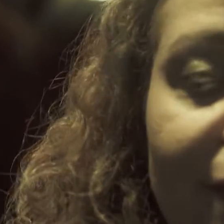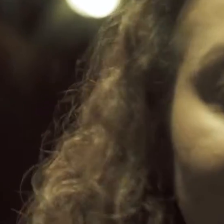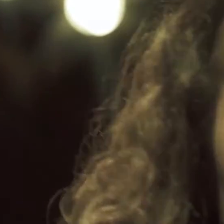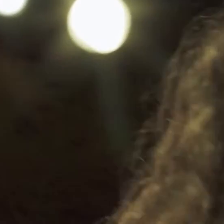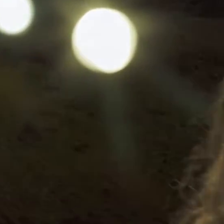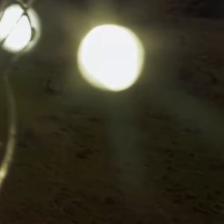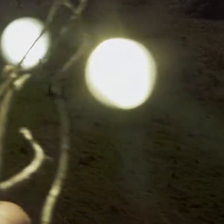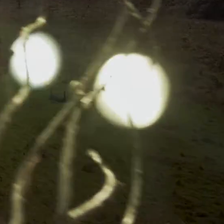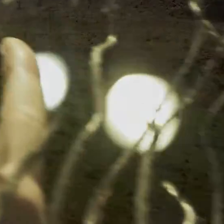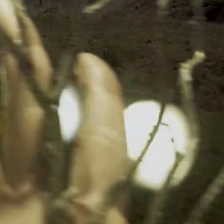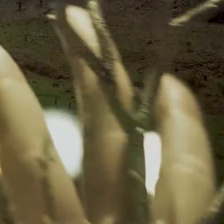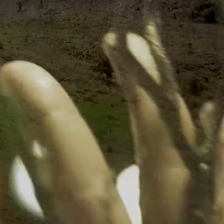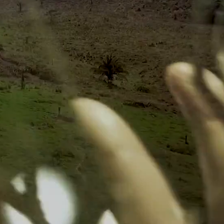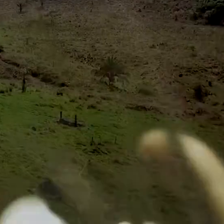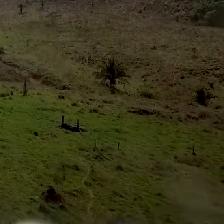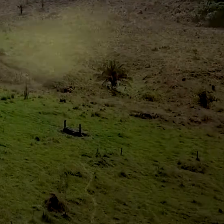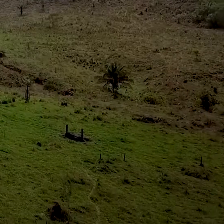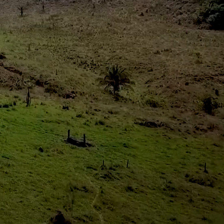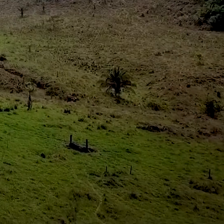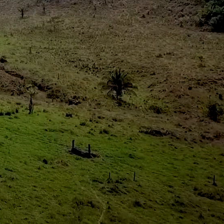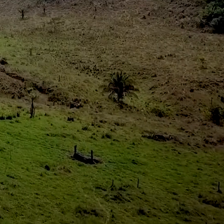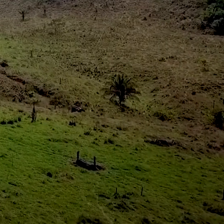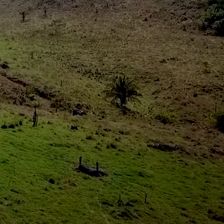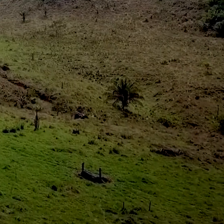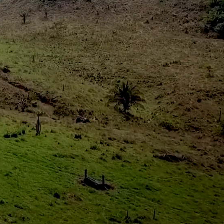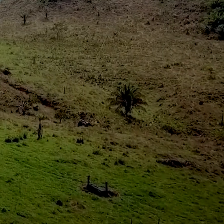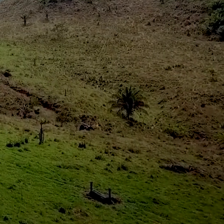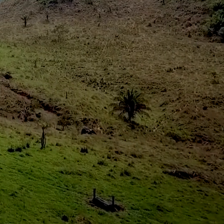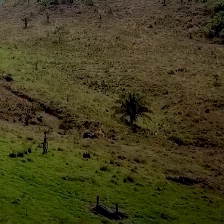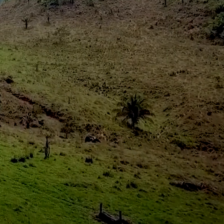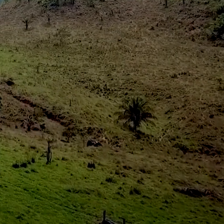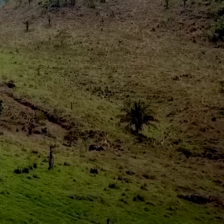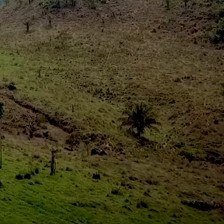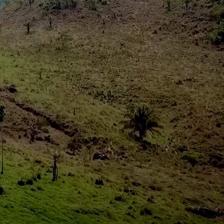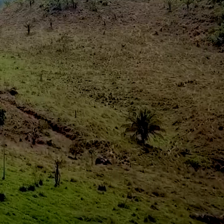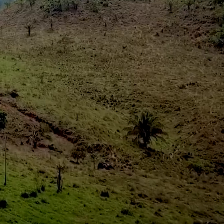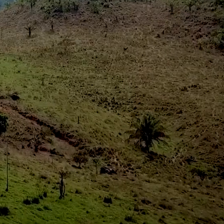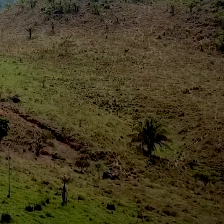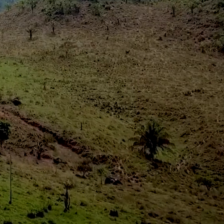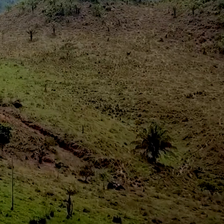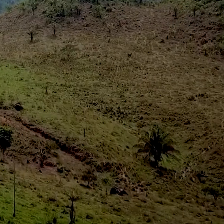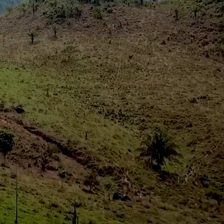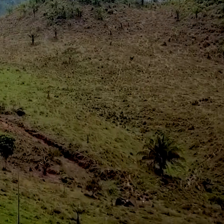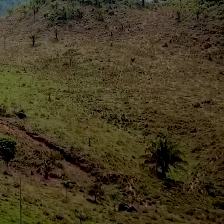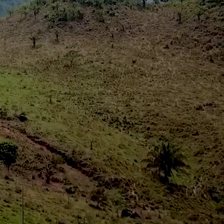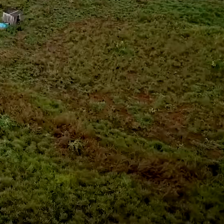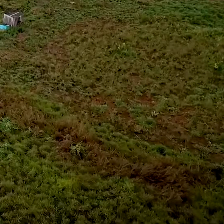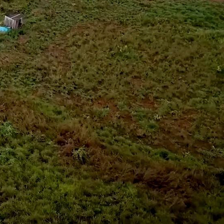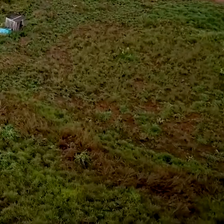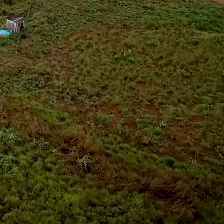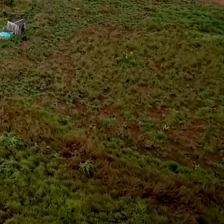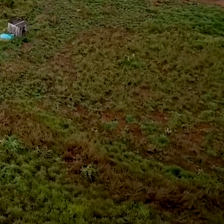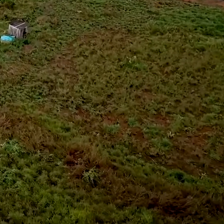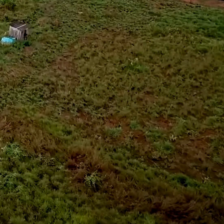galho seco. Imagens aéreas. Uma estrada de terra avança por uma planície verde com montanhas ao fundo. Um